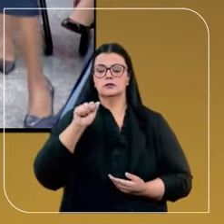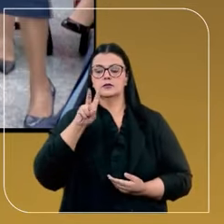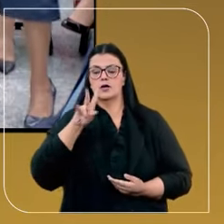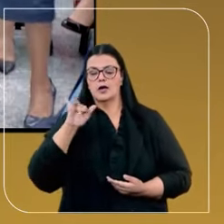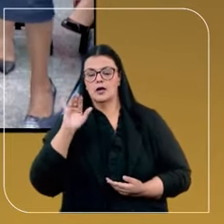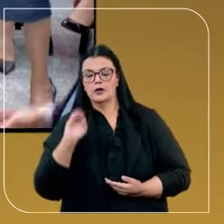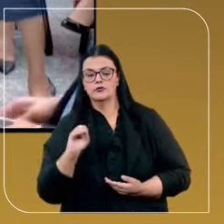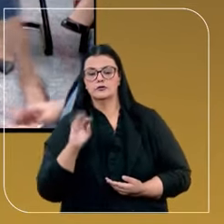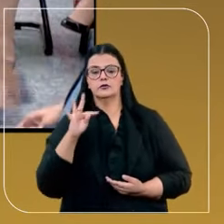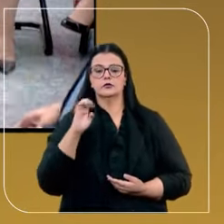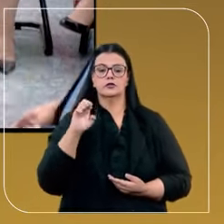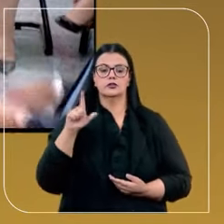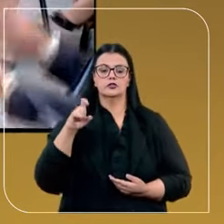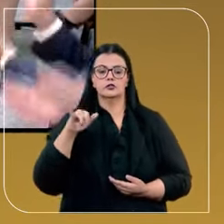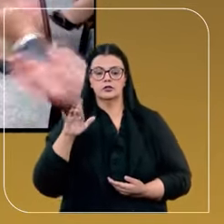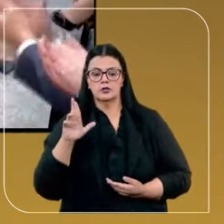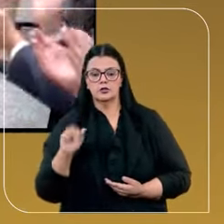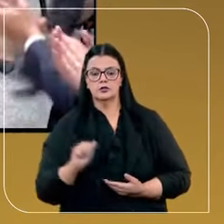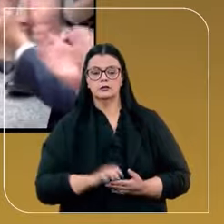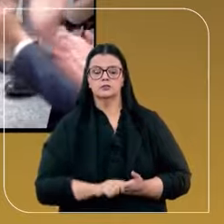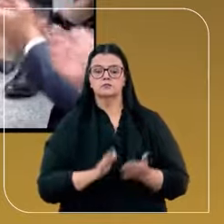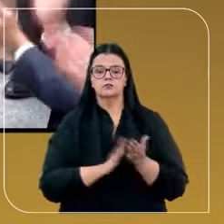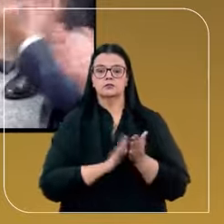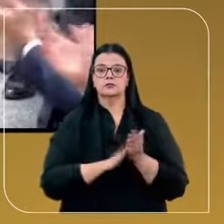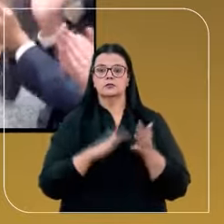Figueiredo. Teixeira.